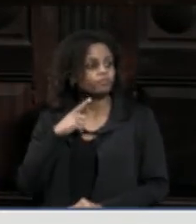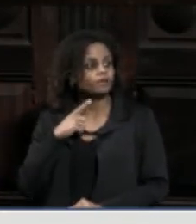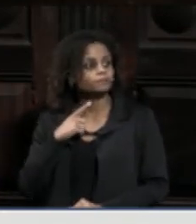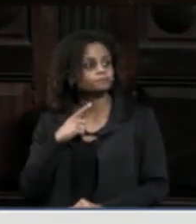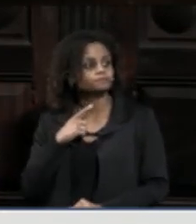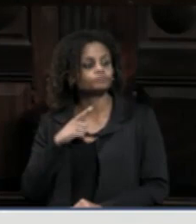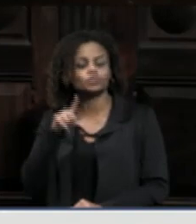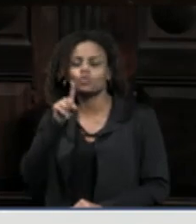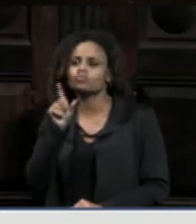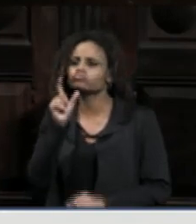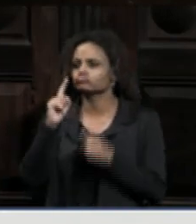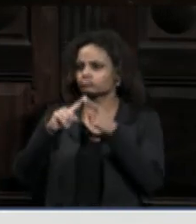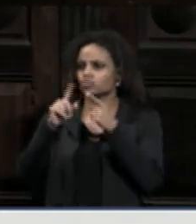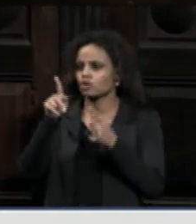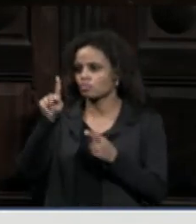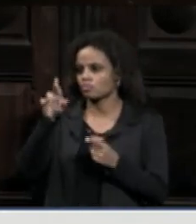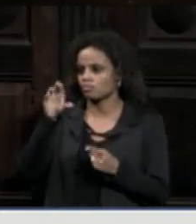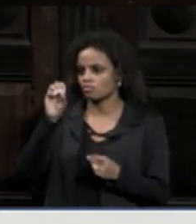o ProUni,